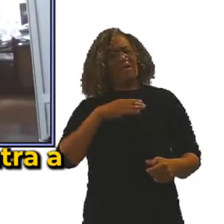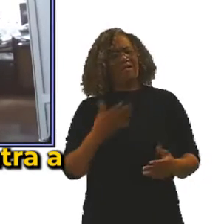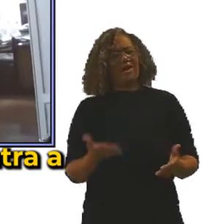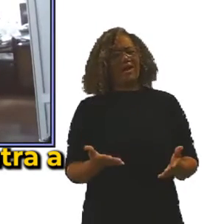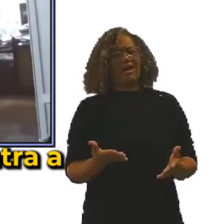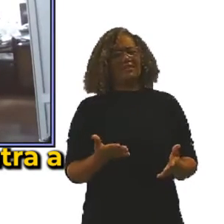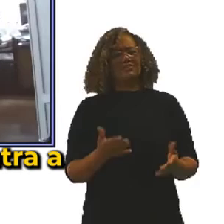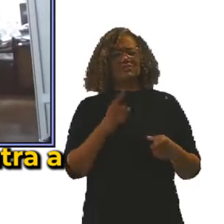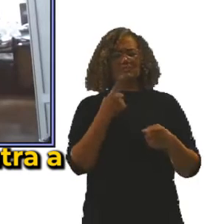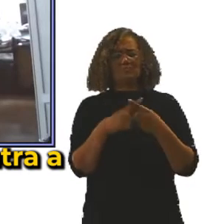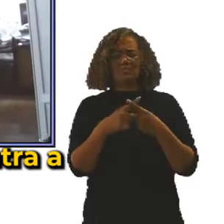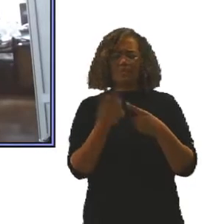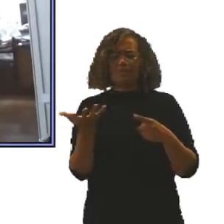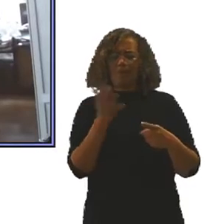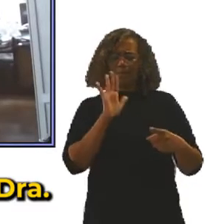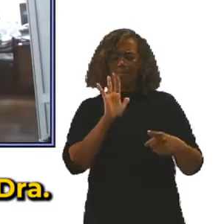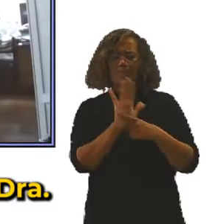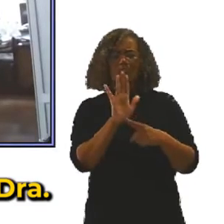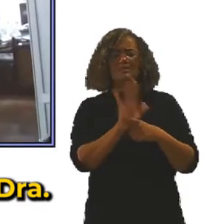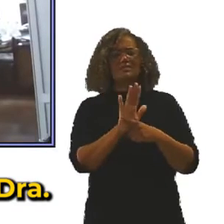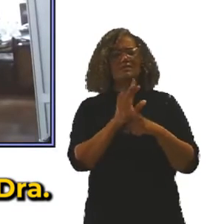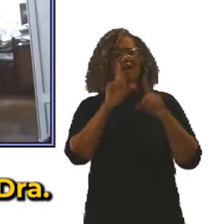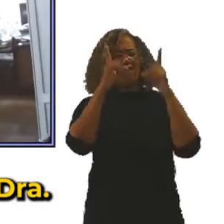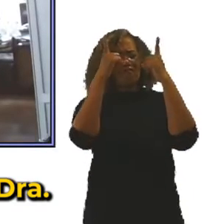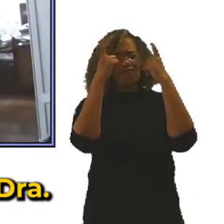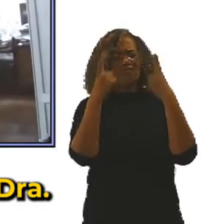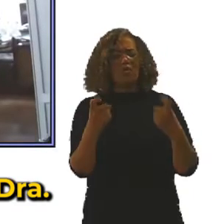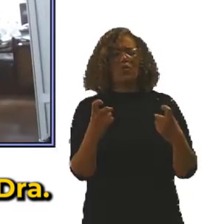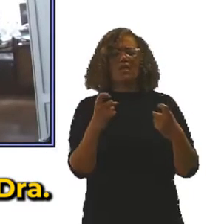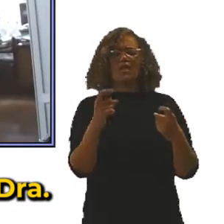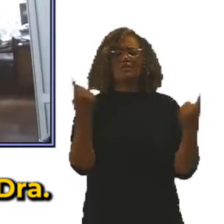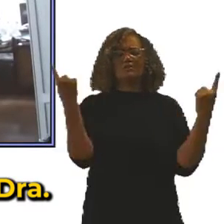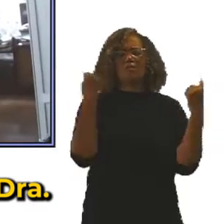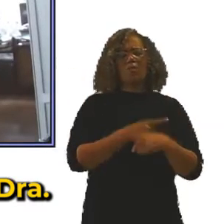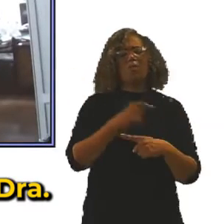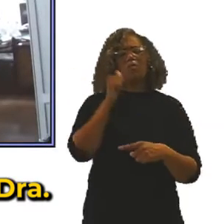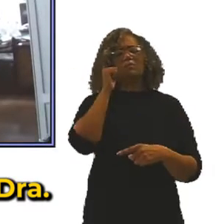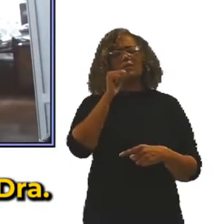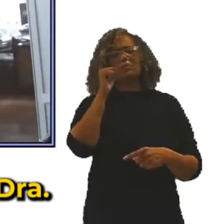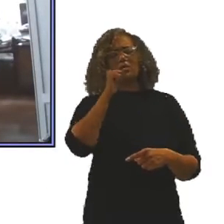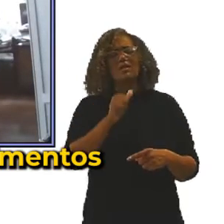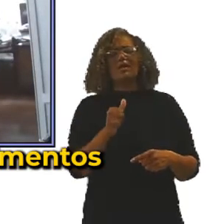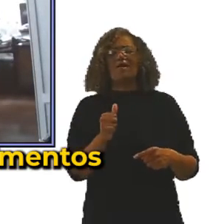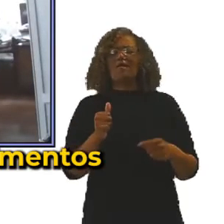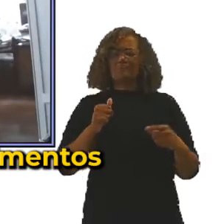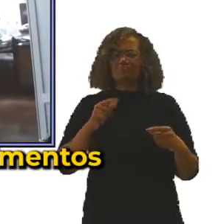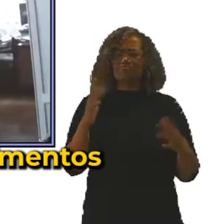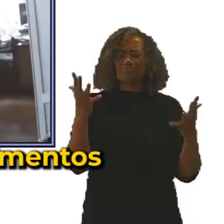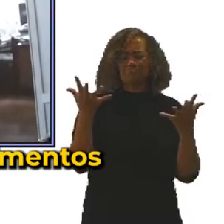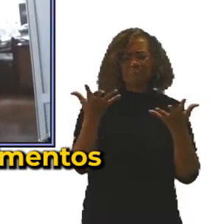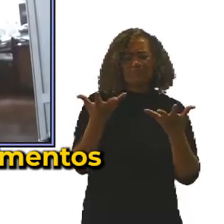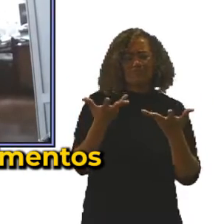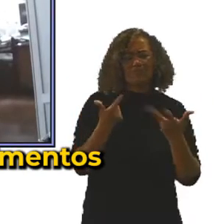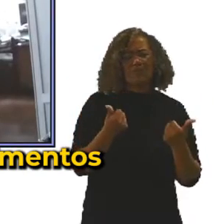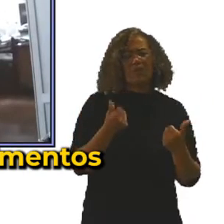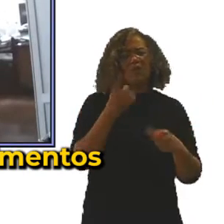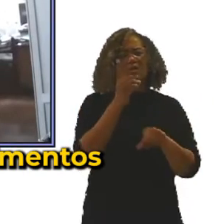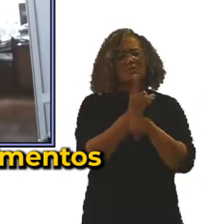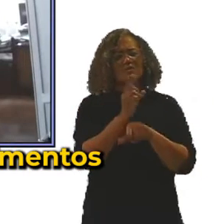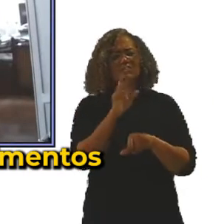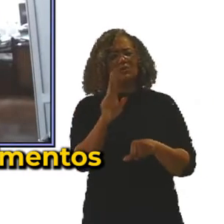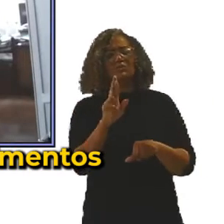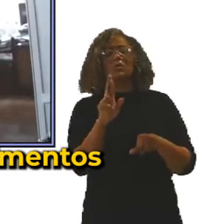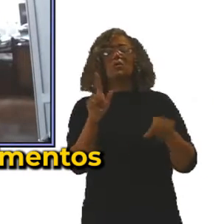à violência contra a mulher. Saudações calorosas e com admiração, doutora Luciana Rocha.